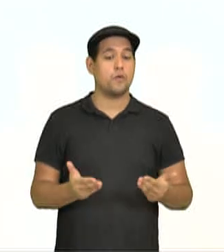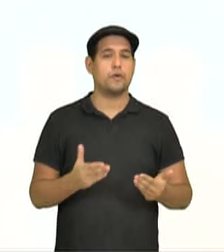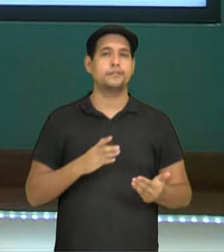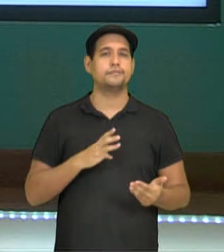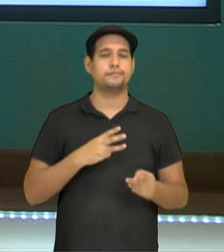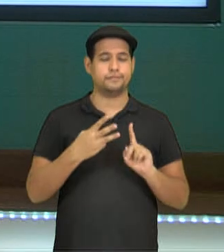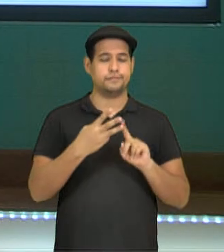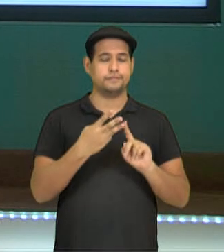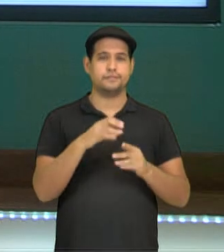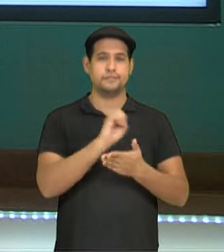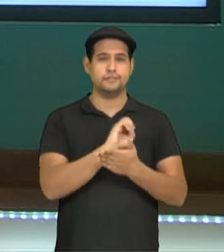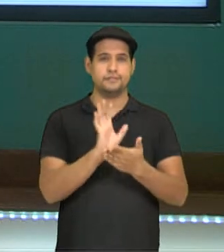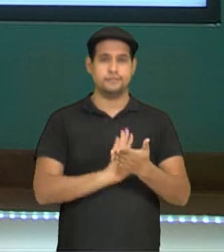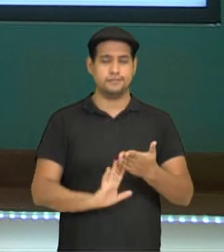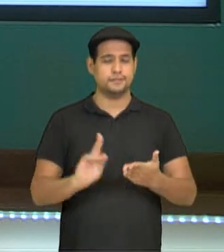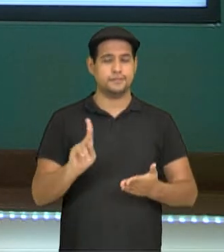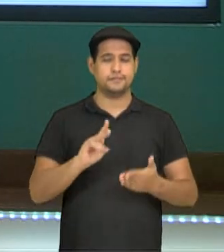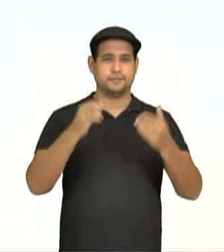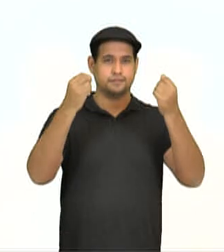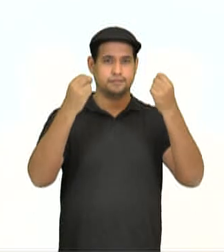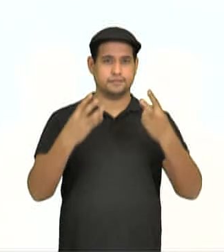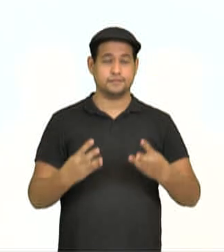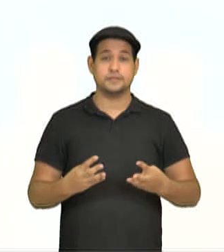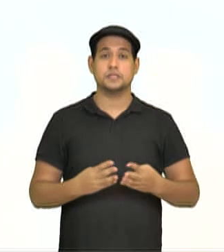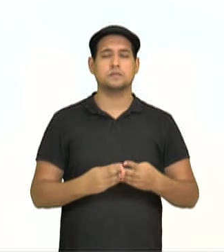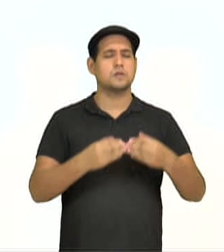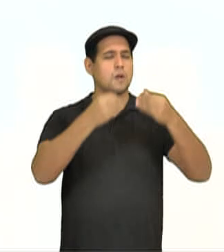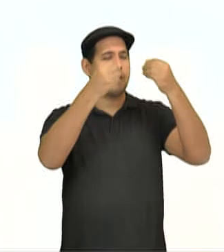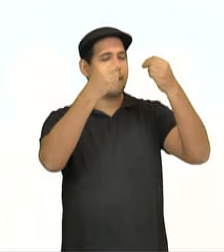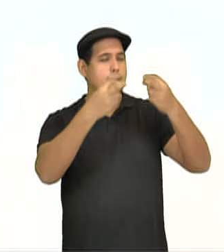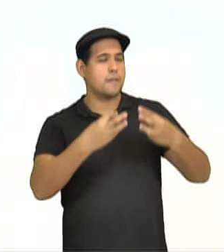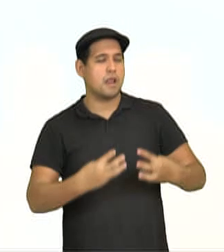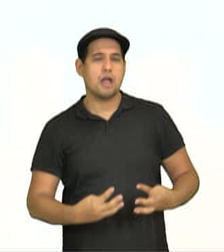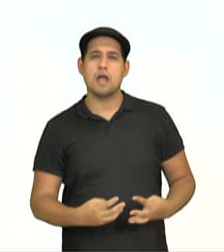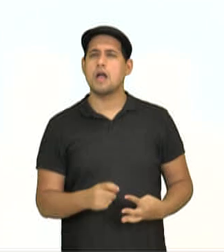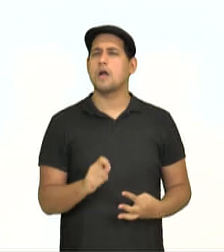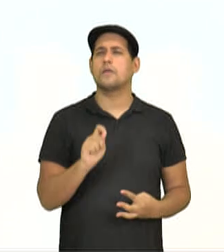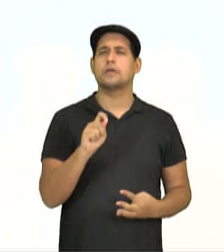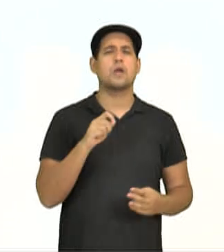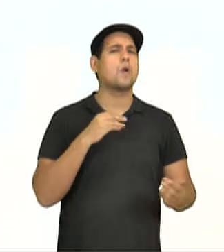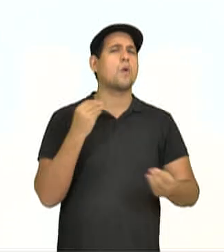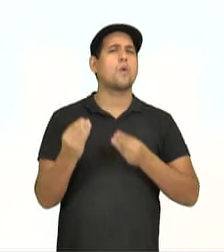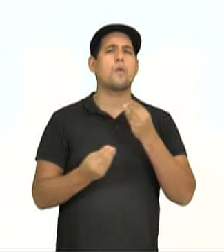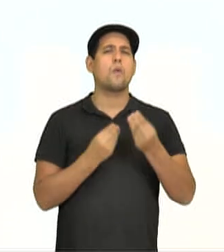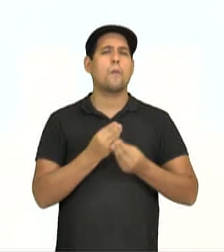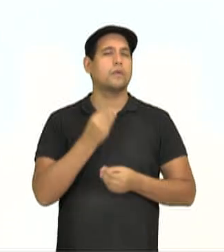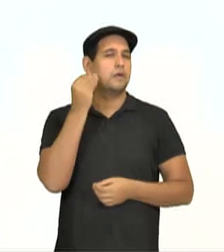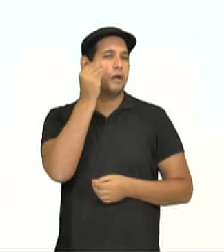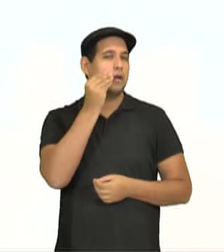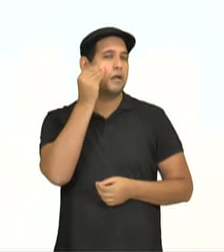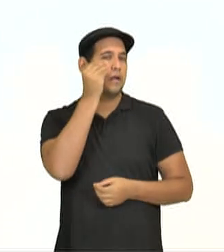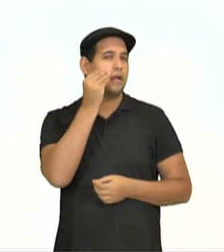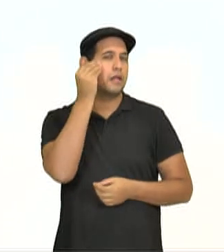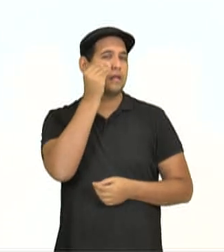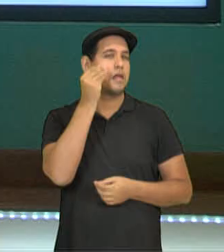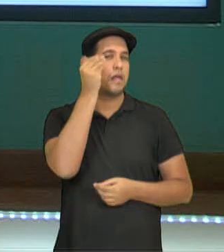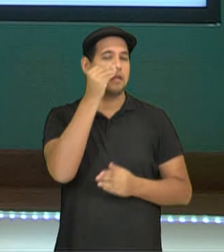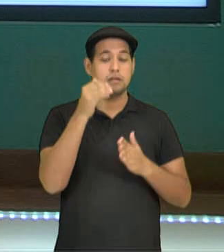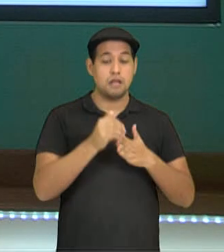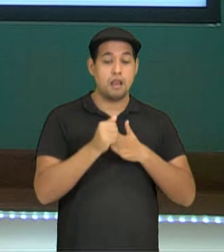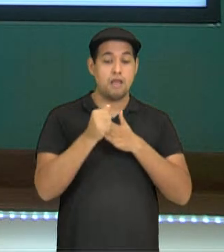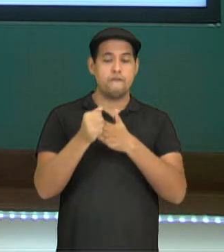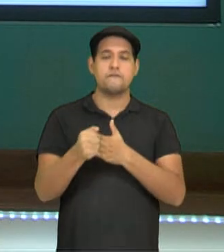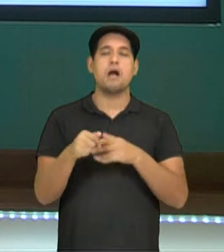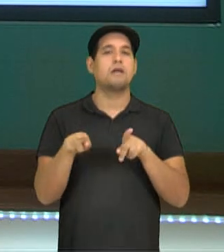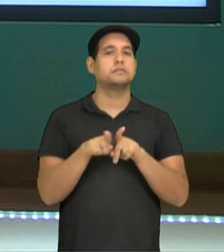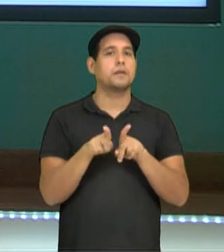no terceiro exercício, como a professora disse. Descreva, então agora você vai escrever aí como que foi essa experiência de guiar e